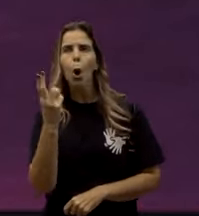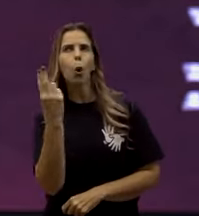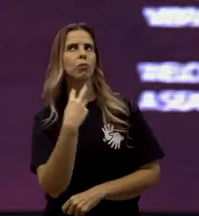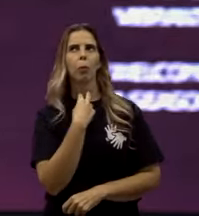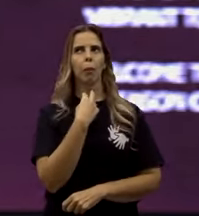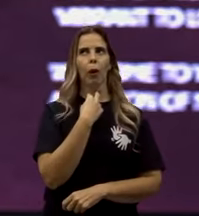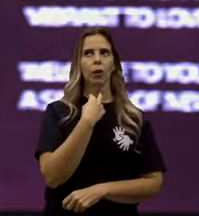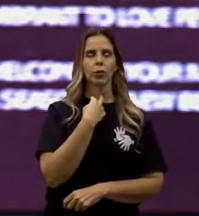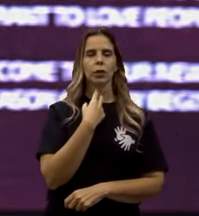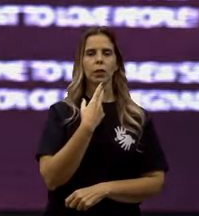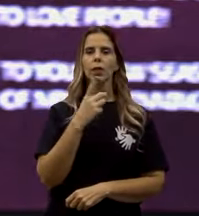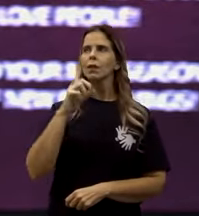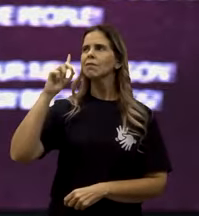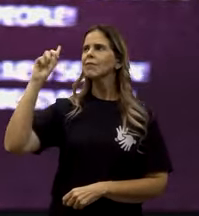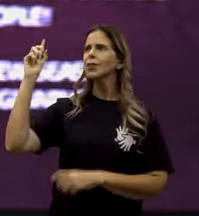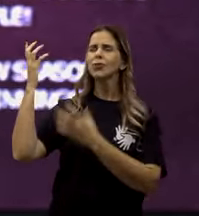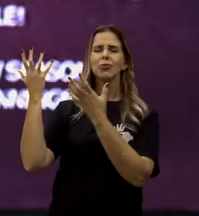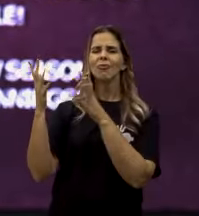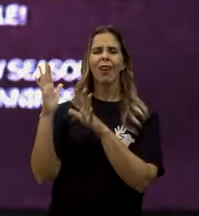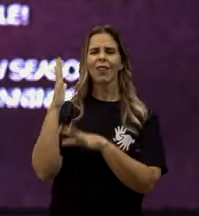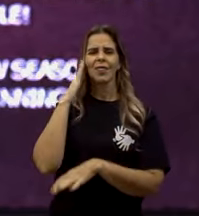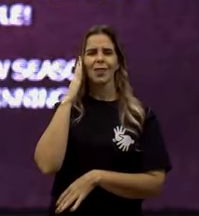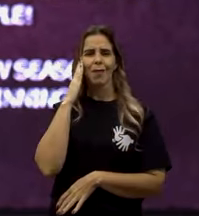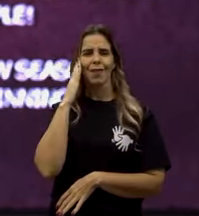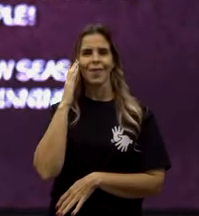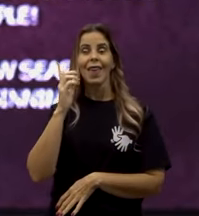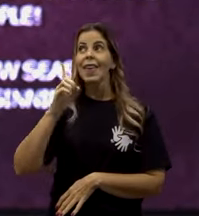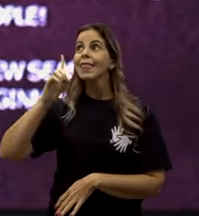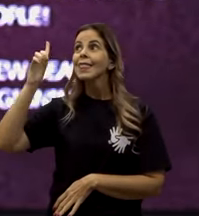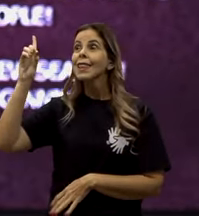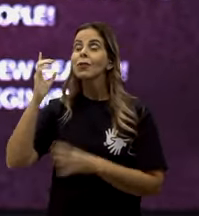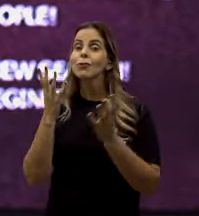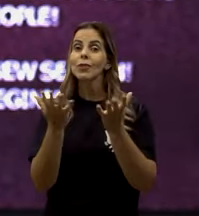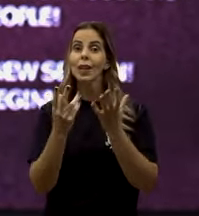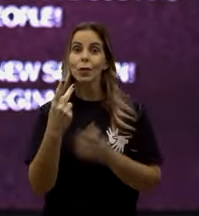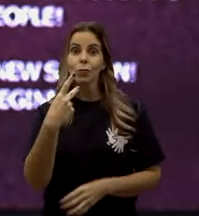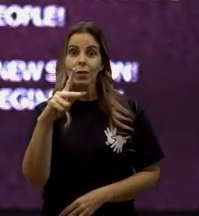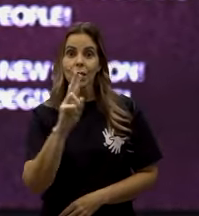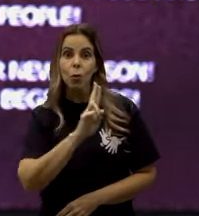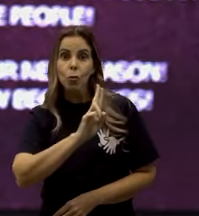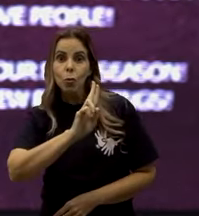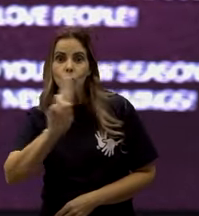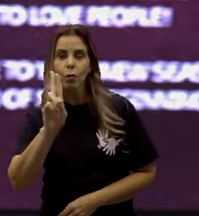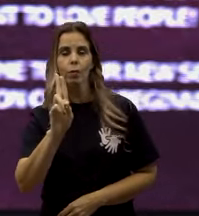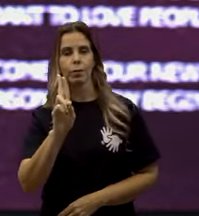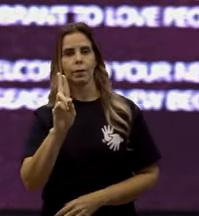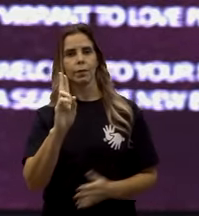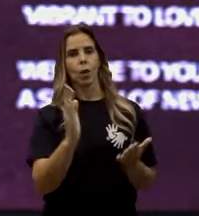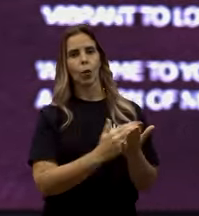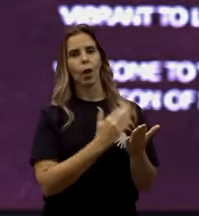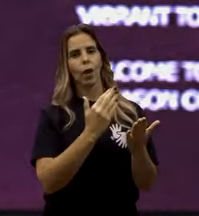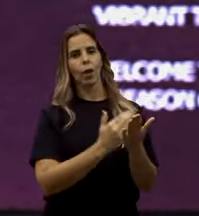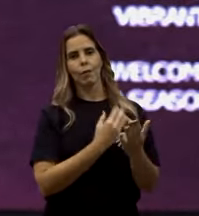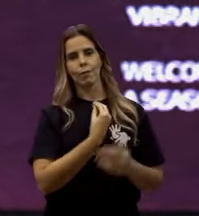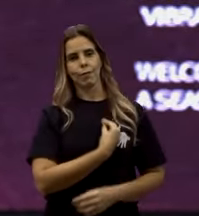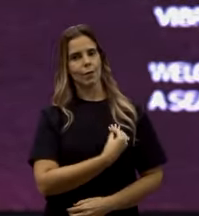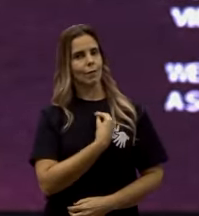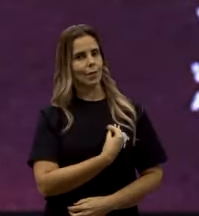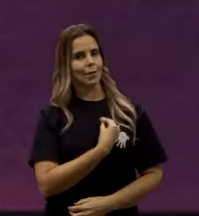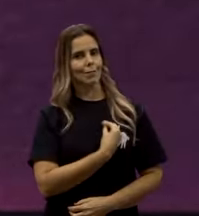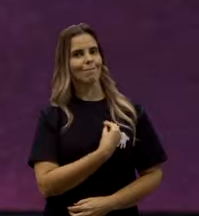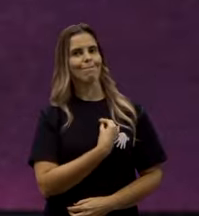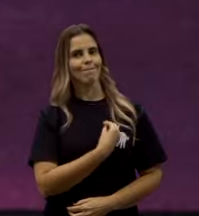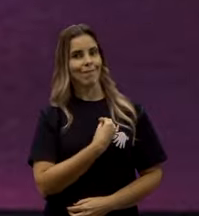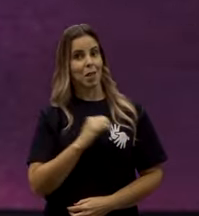se você rabiscou teu corpo interessa que o teu nome esteja rabiscado no livro da vida para Deus interessa que você tenha